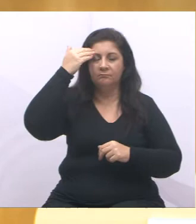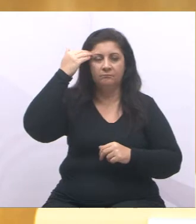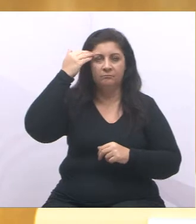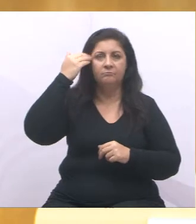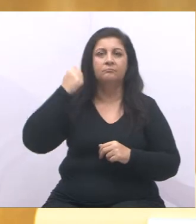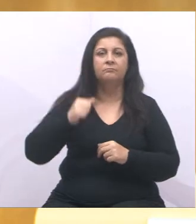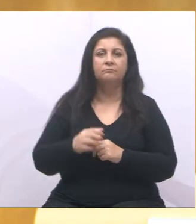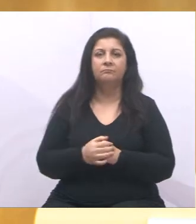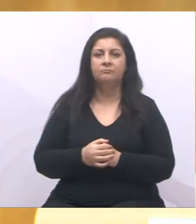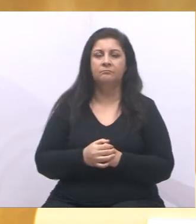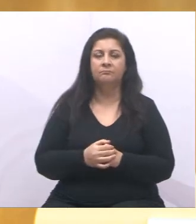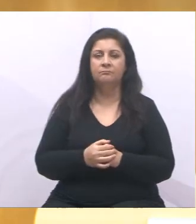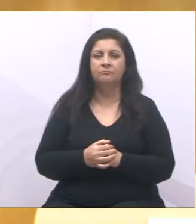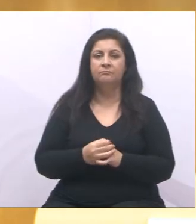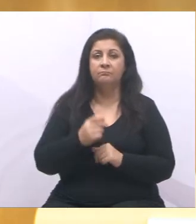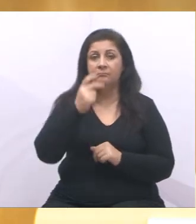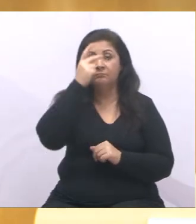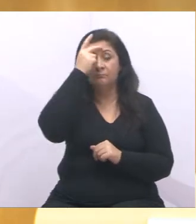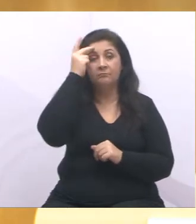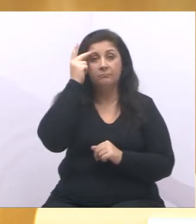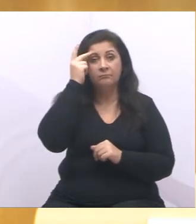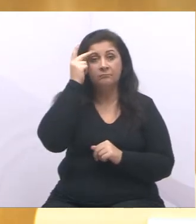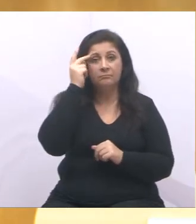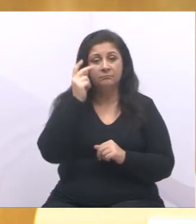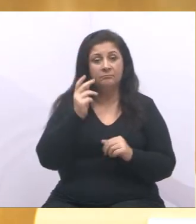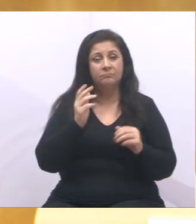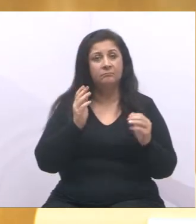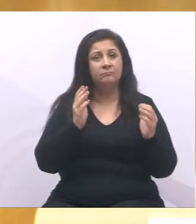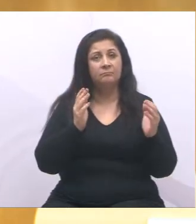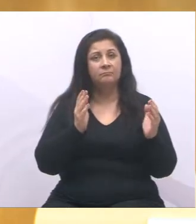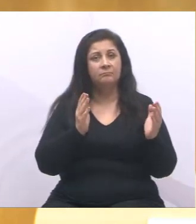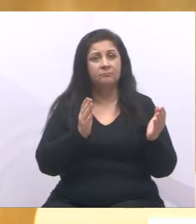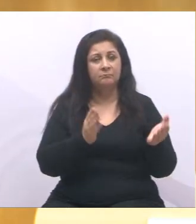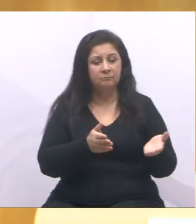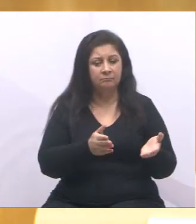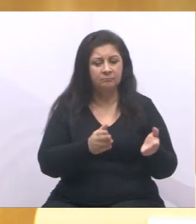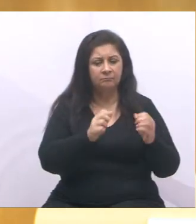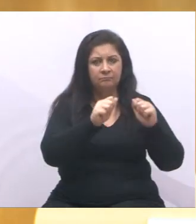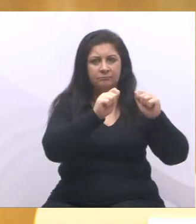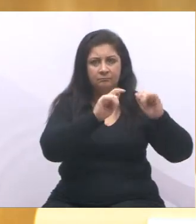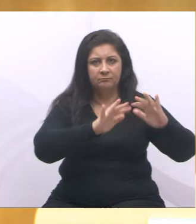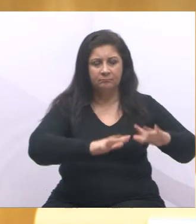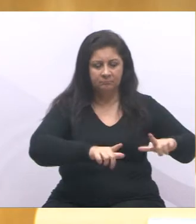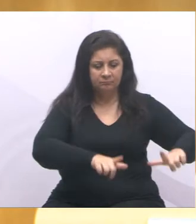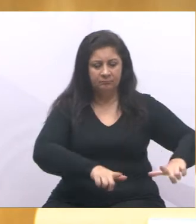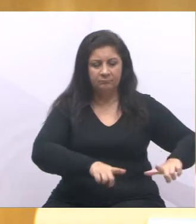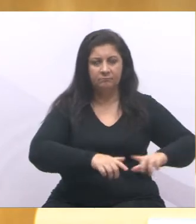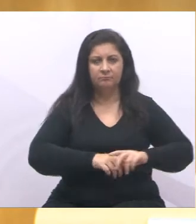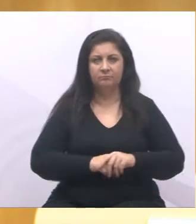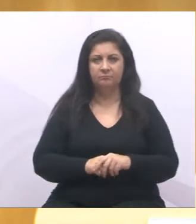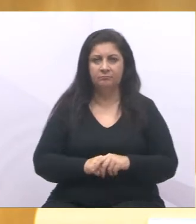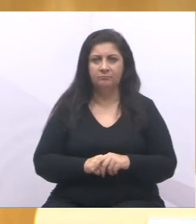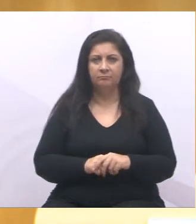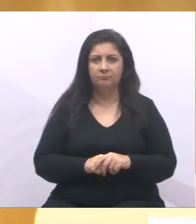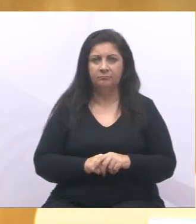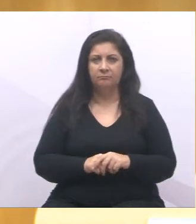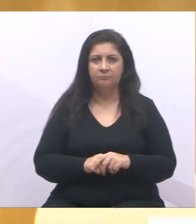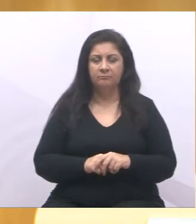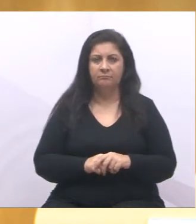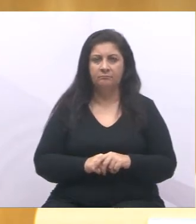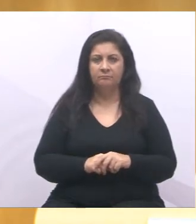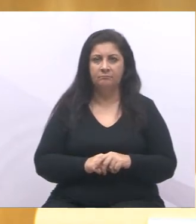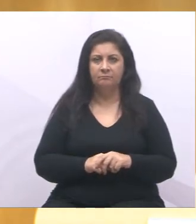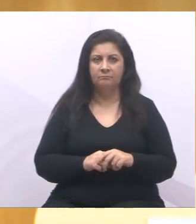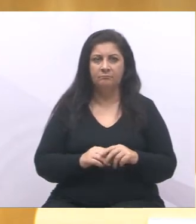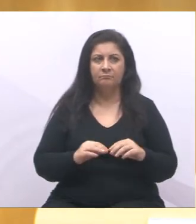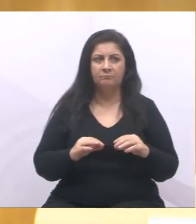daqueles que, naquele momento, estavam consagrando aquele solo. E que eles que tombaram,